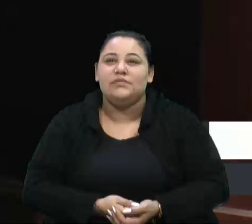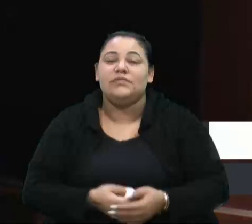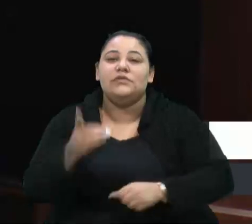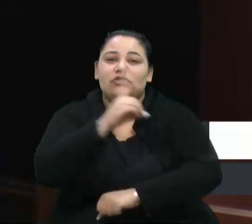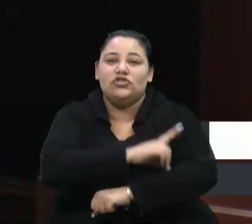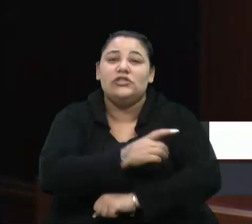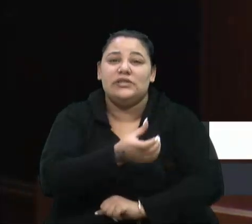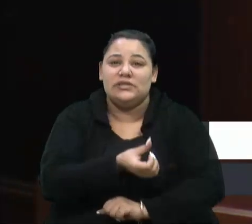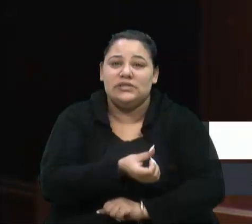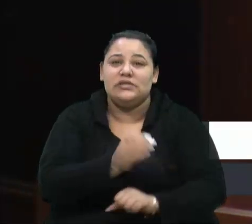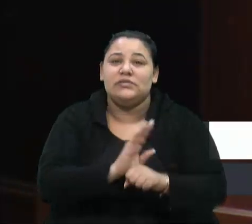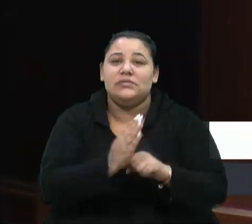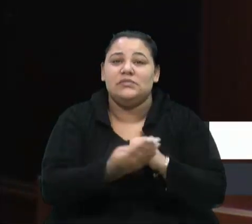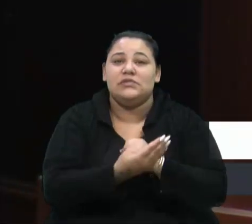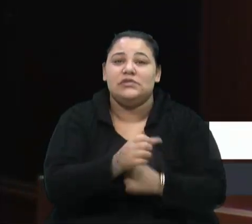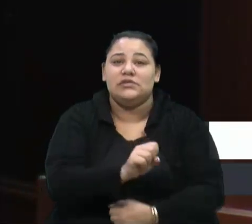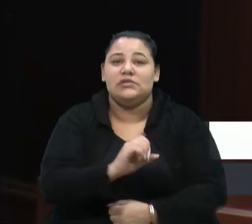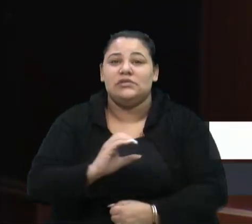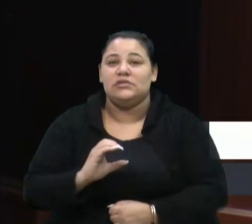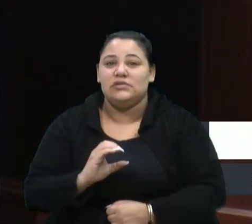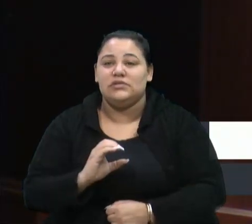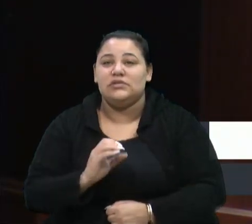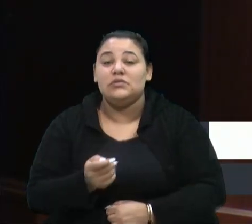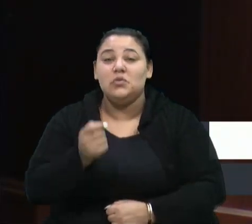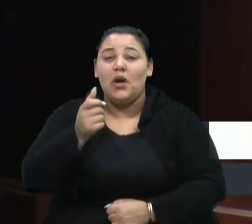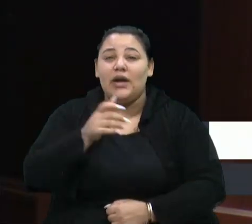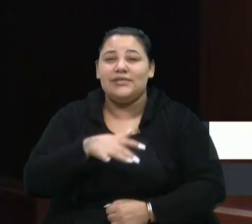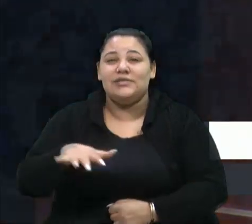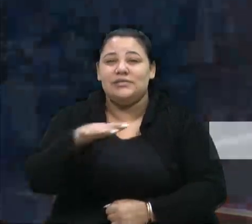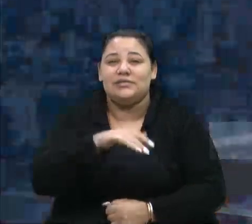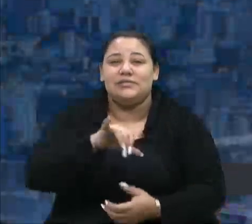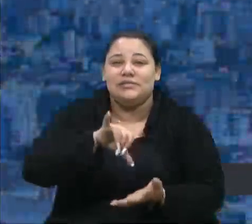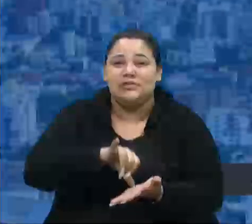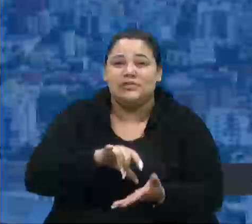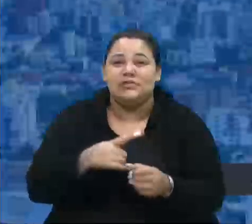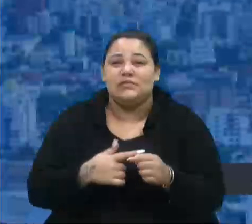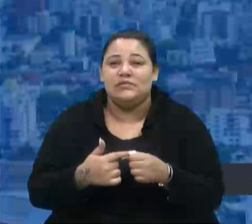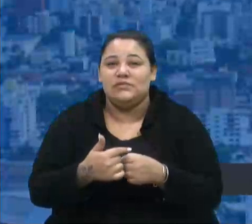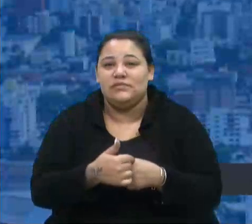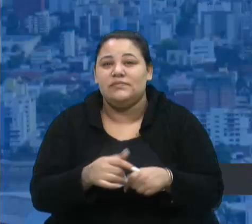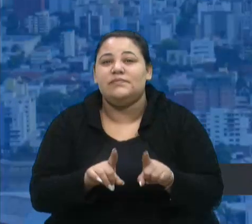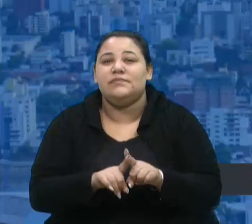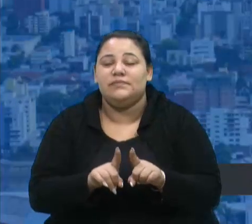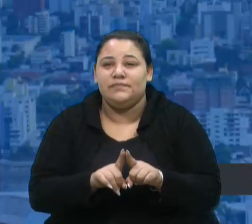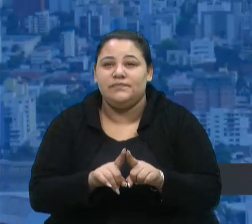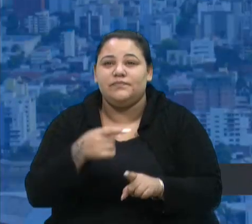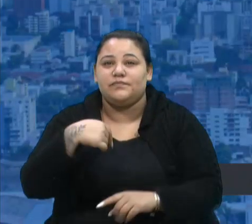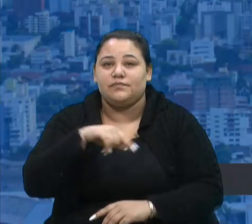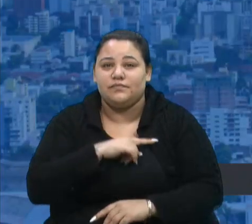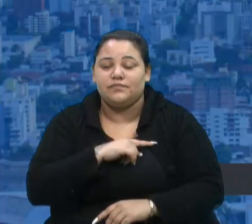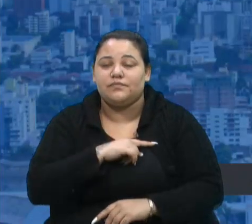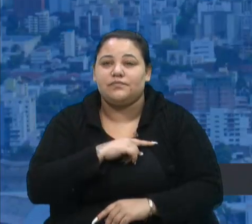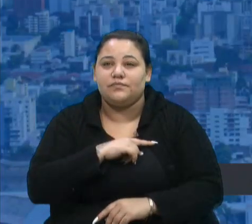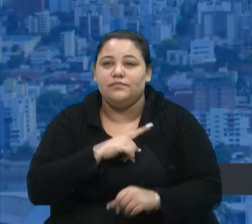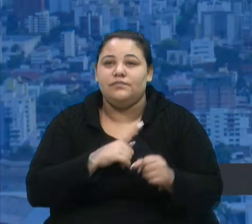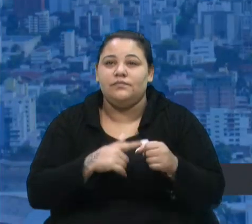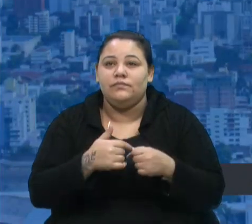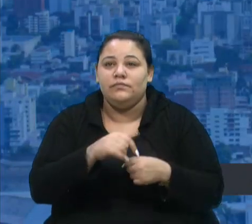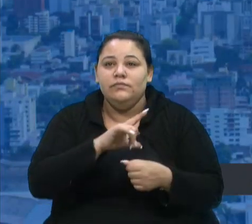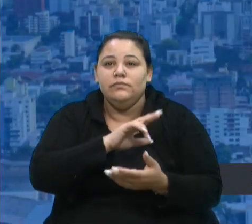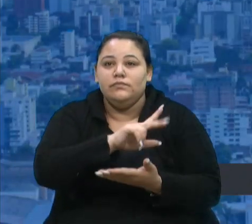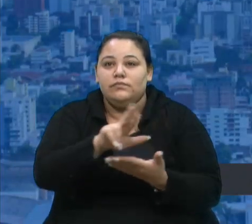6, quase na área central aqui da nossa cidade que possui diversos bairros,